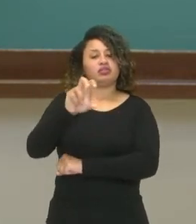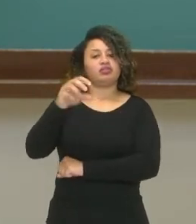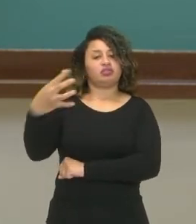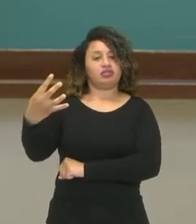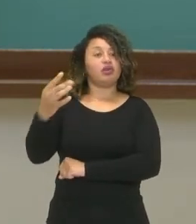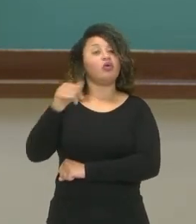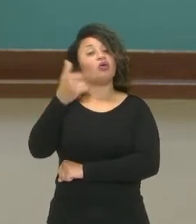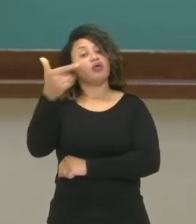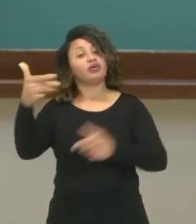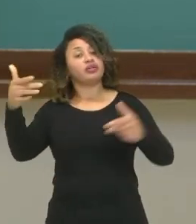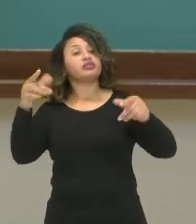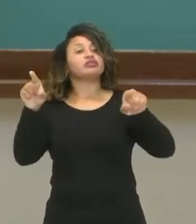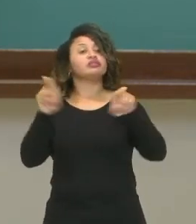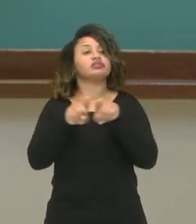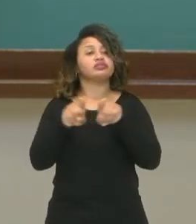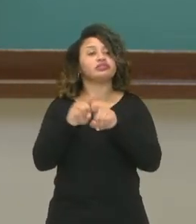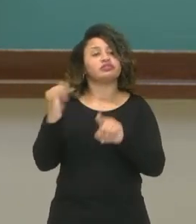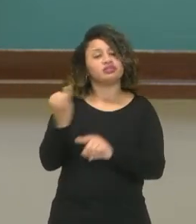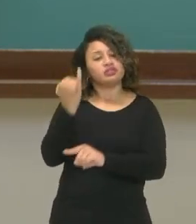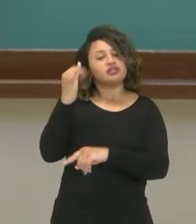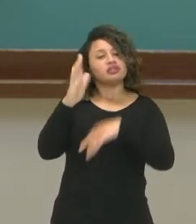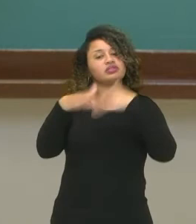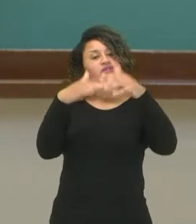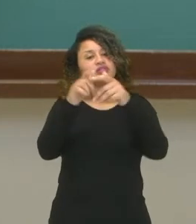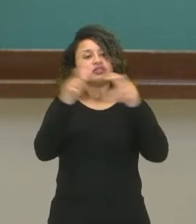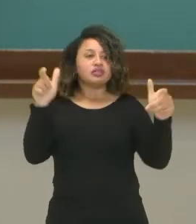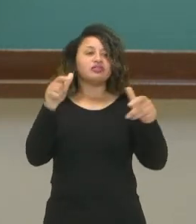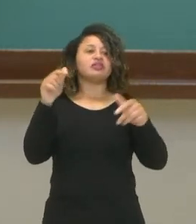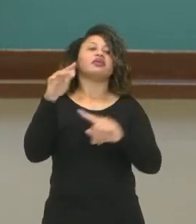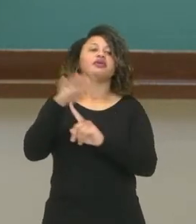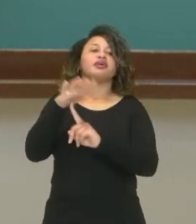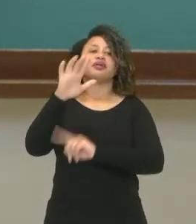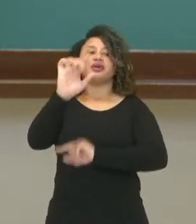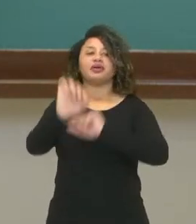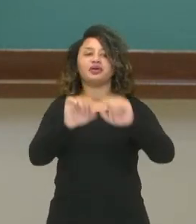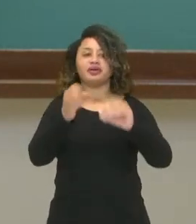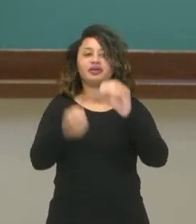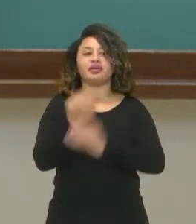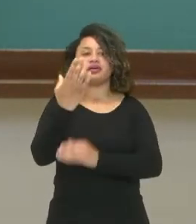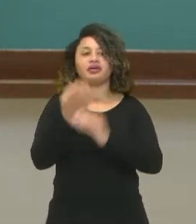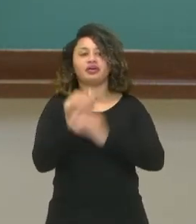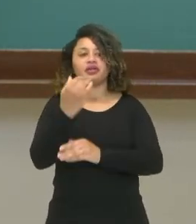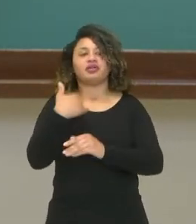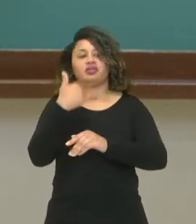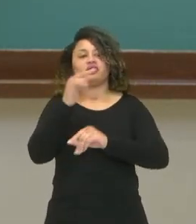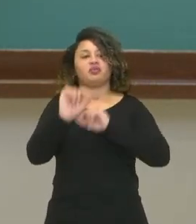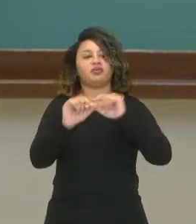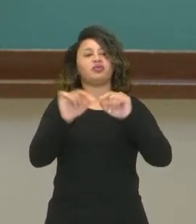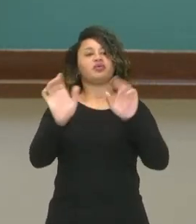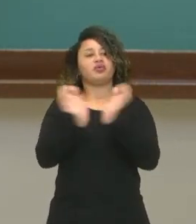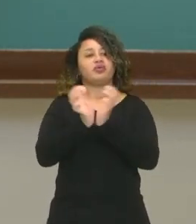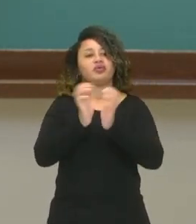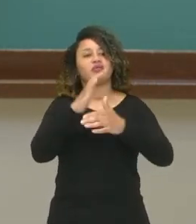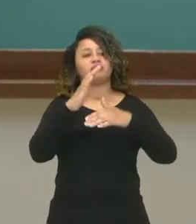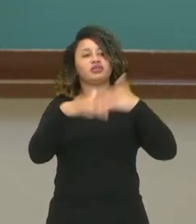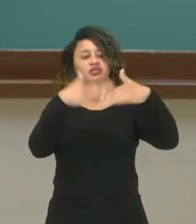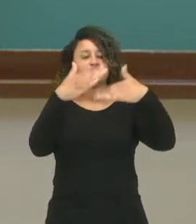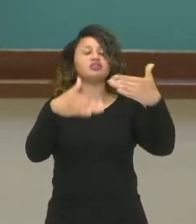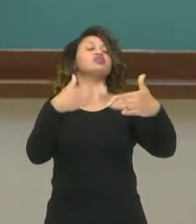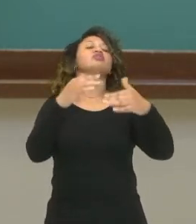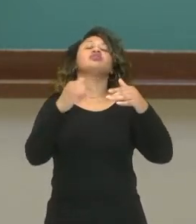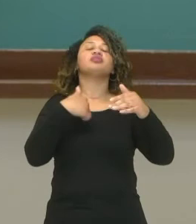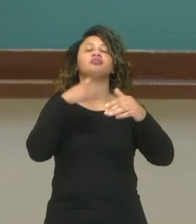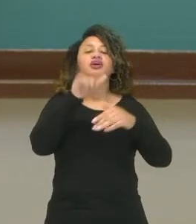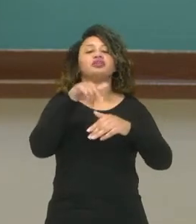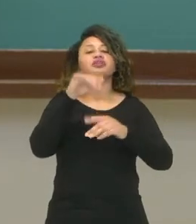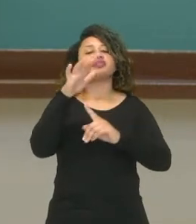grande elemento importante nesse crescimento do Paraná no desenvolvimento foi a criação da Companhia de Desenvolvimento do Paraná, a